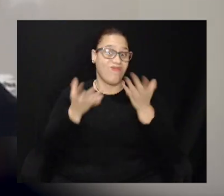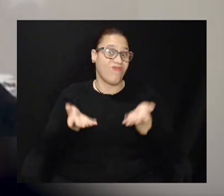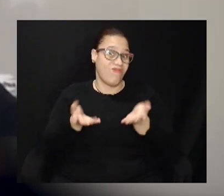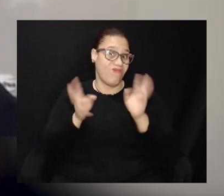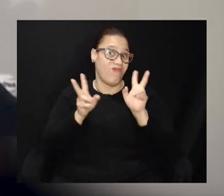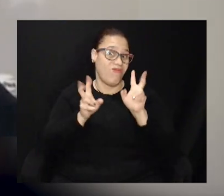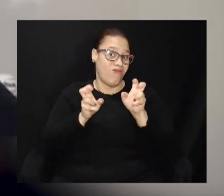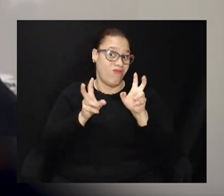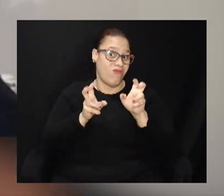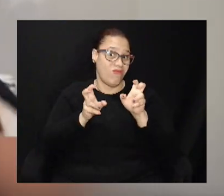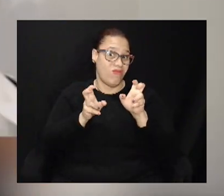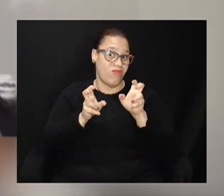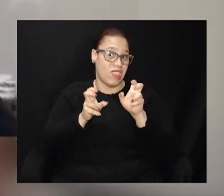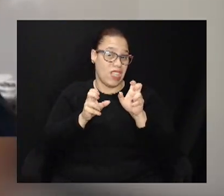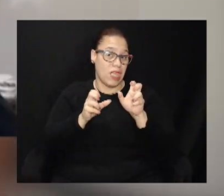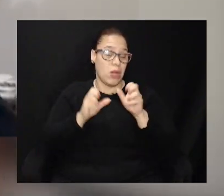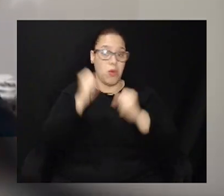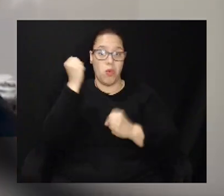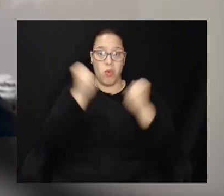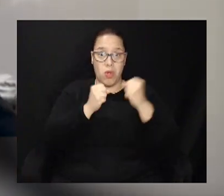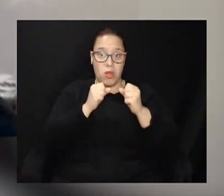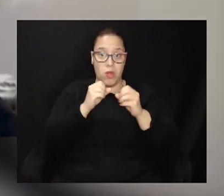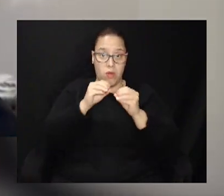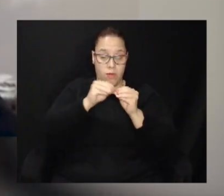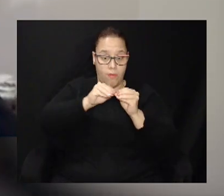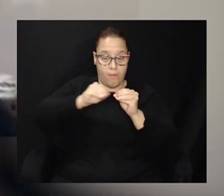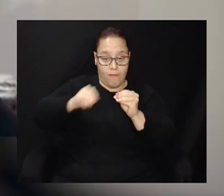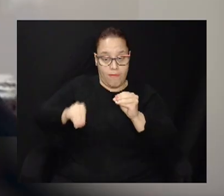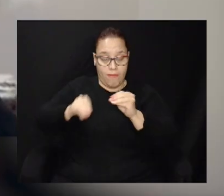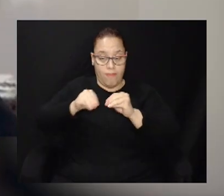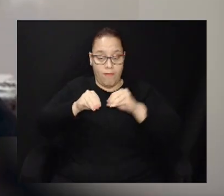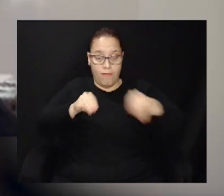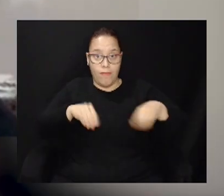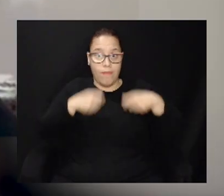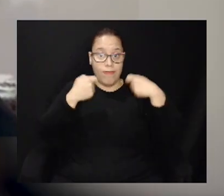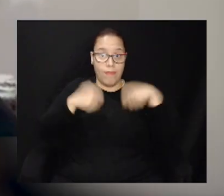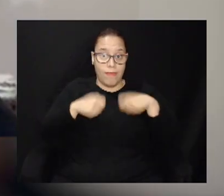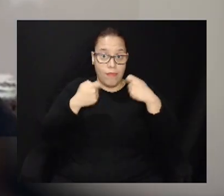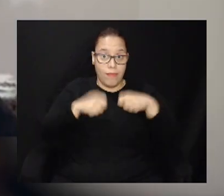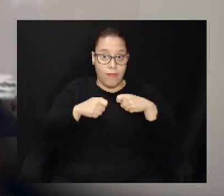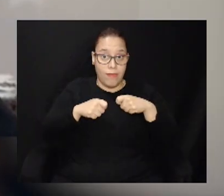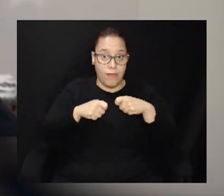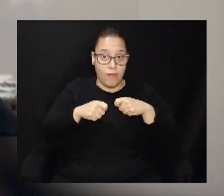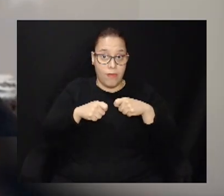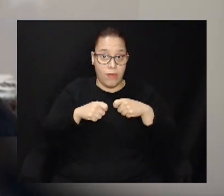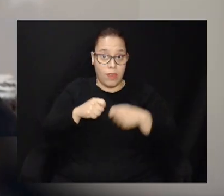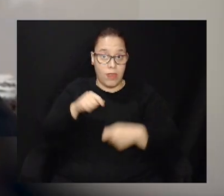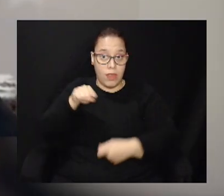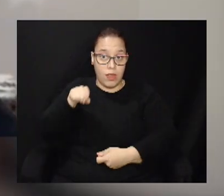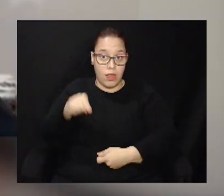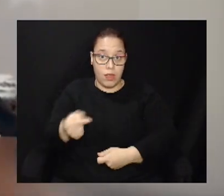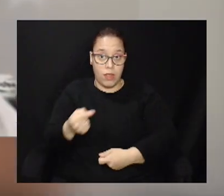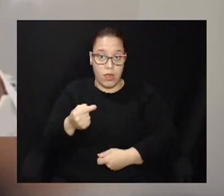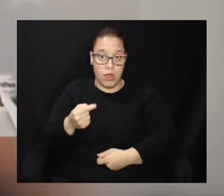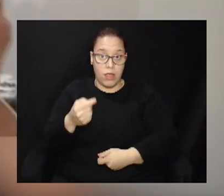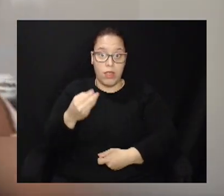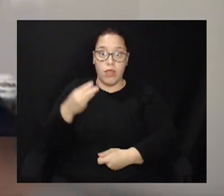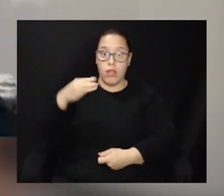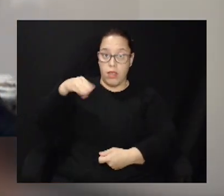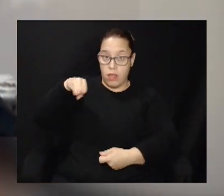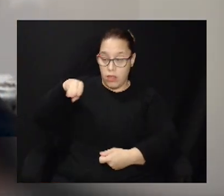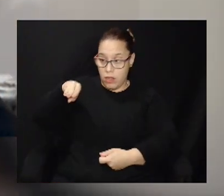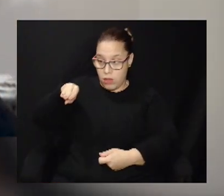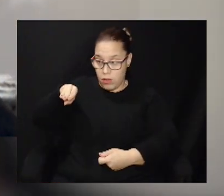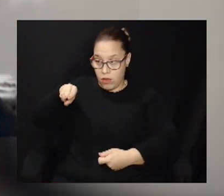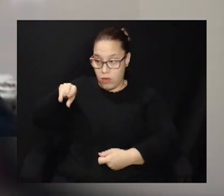um automóvel, nos tempos atuais são necessários entre 1.000 e 3.000 chips para controlar todos